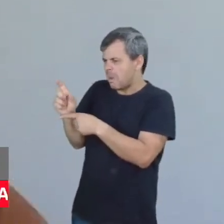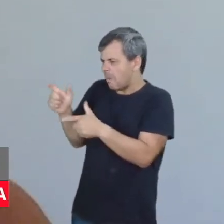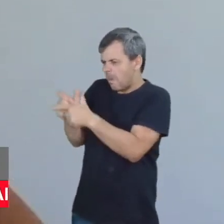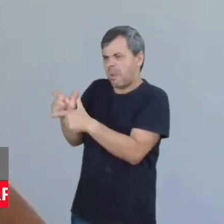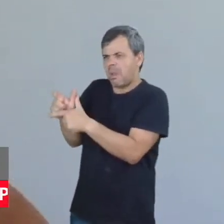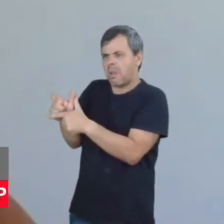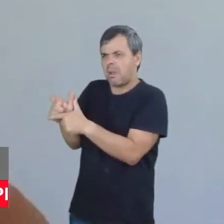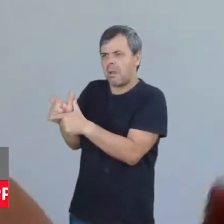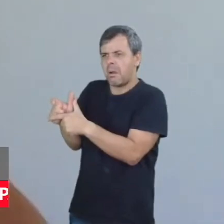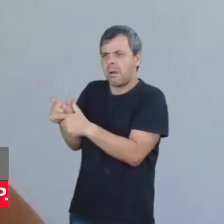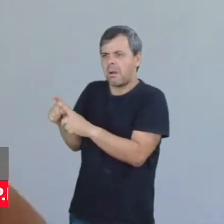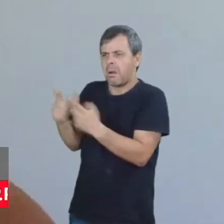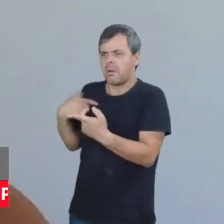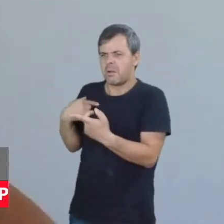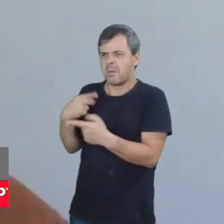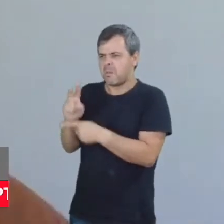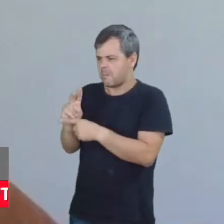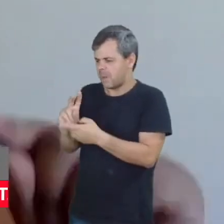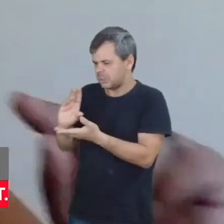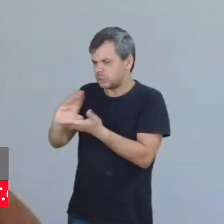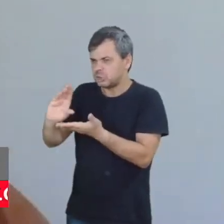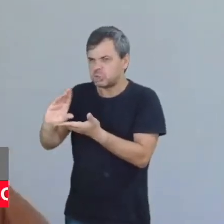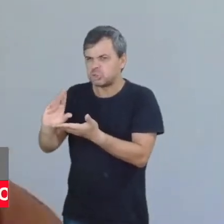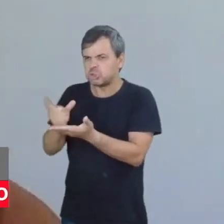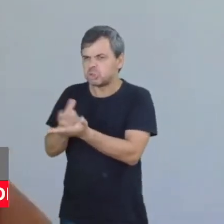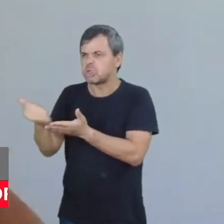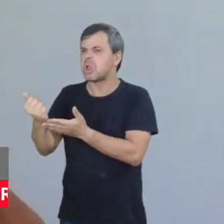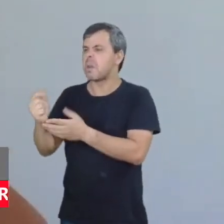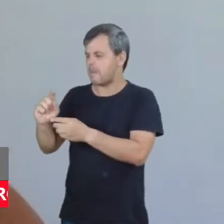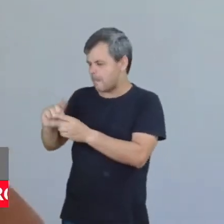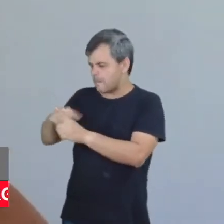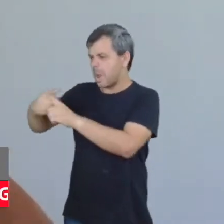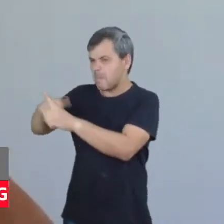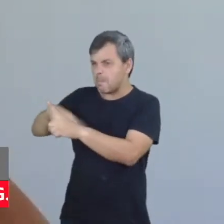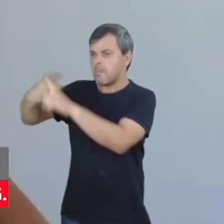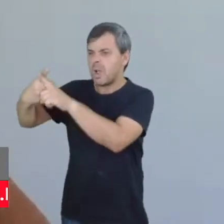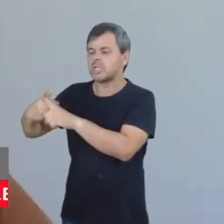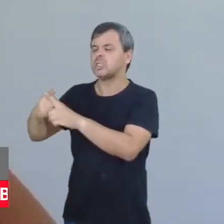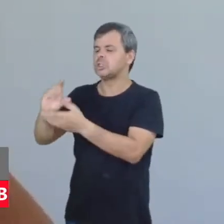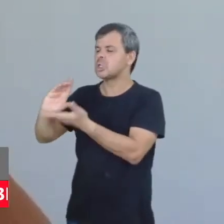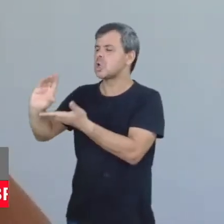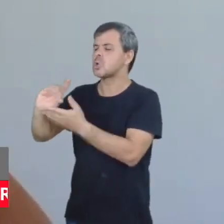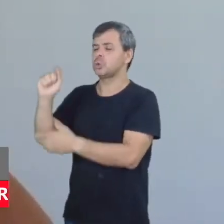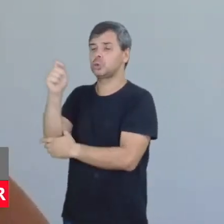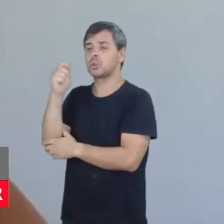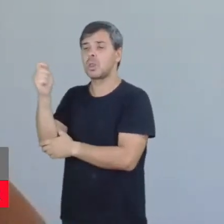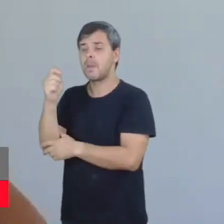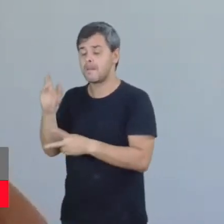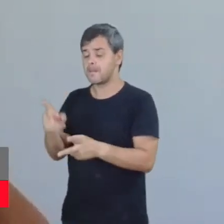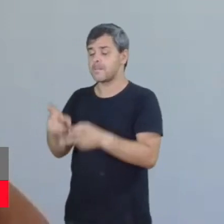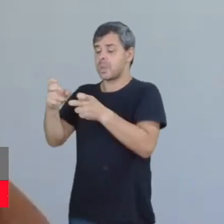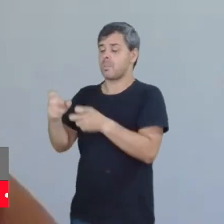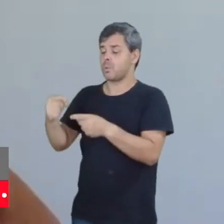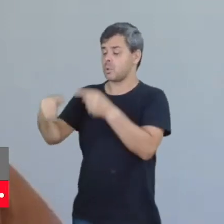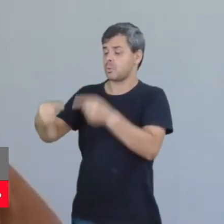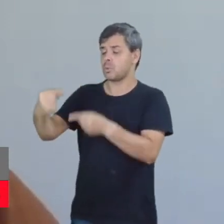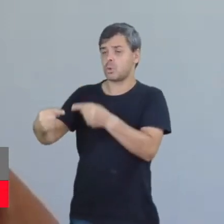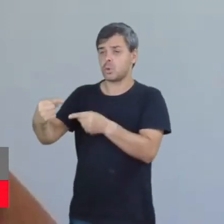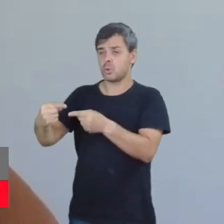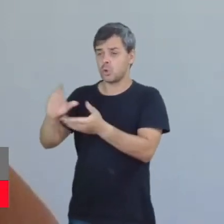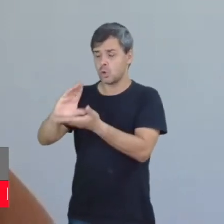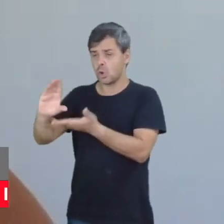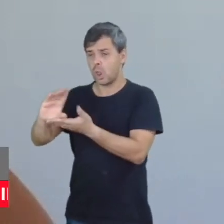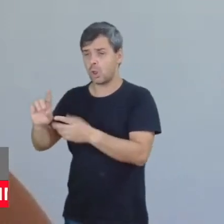aí agora defendendo mais dinheiro para o Rio Grande do Sul, mais investimento, porque eles estão percebendo que as políticas públicas, o